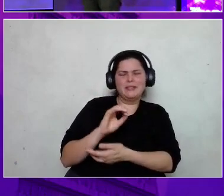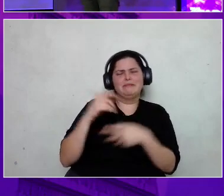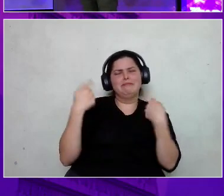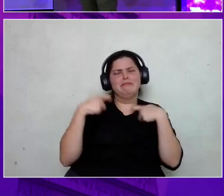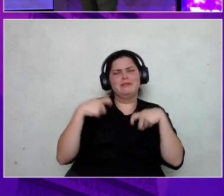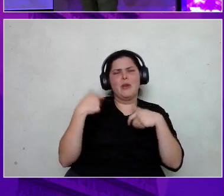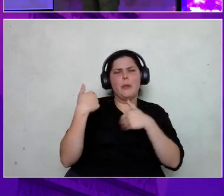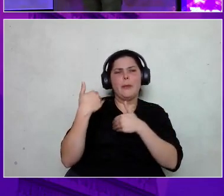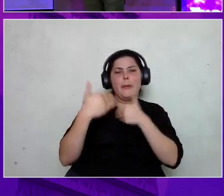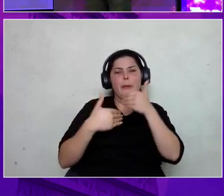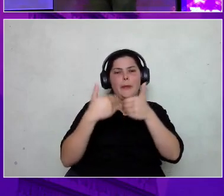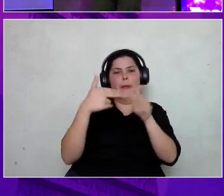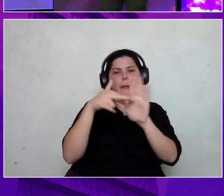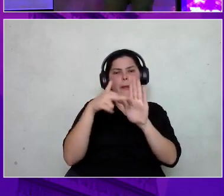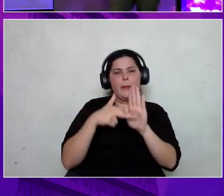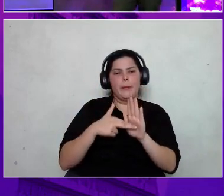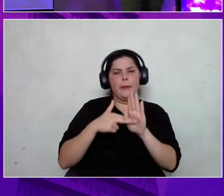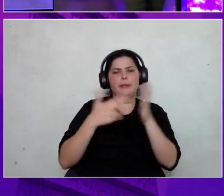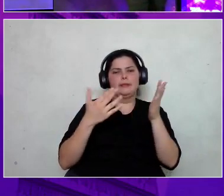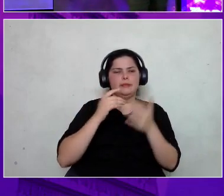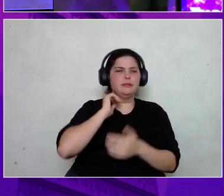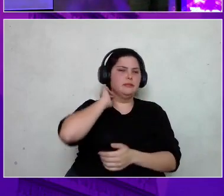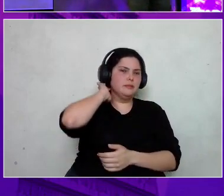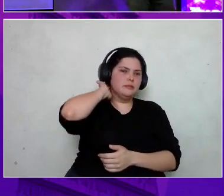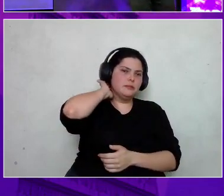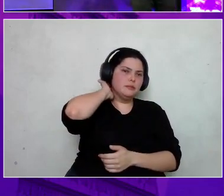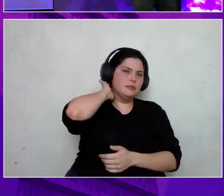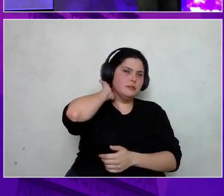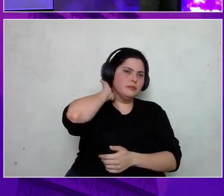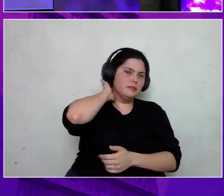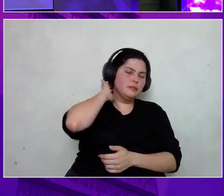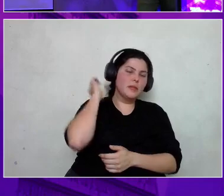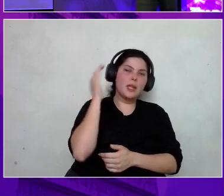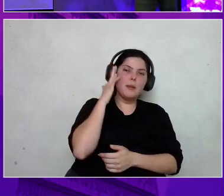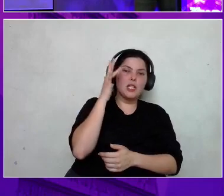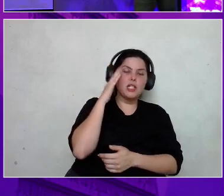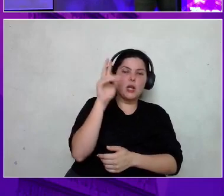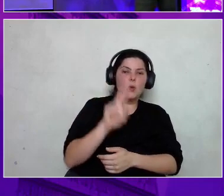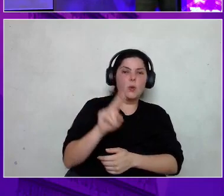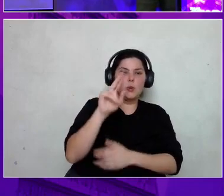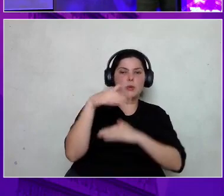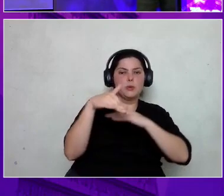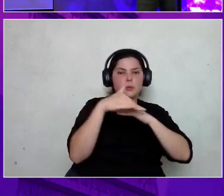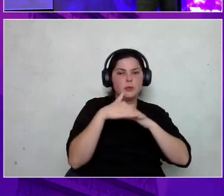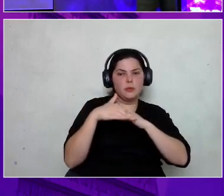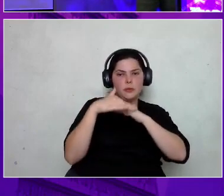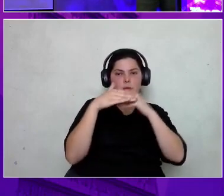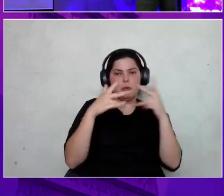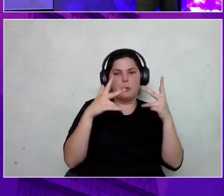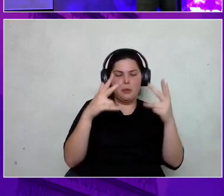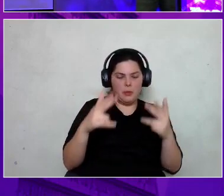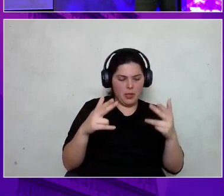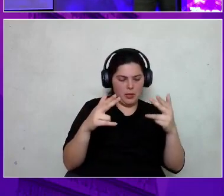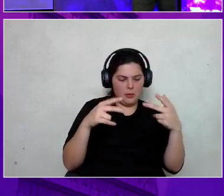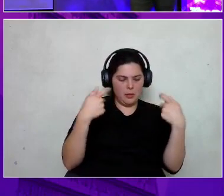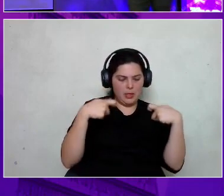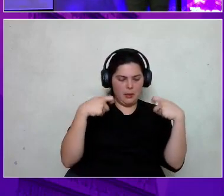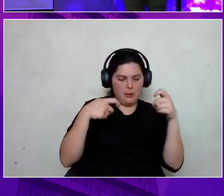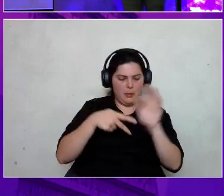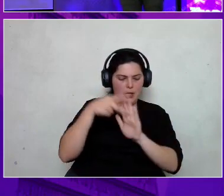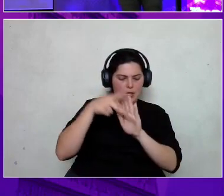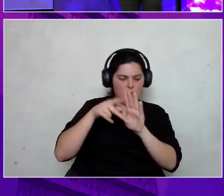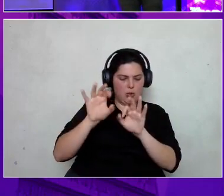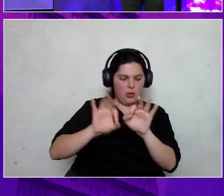procedimento. Então, imaginar que um uso equitativo também te coloca numa situação de ter que planejar um procedimento